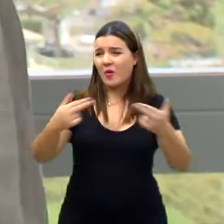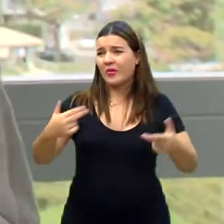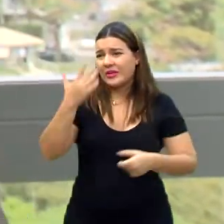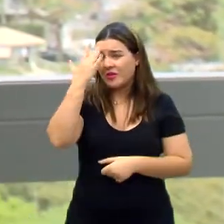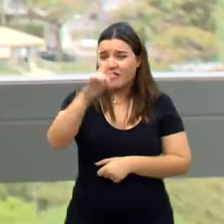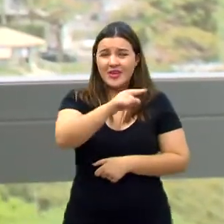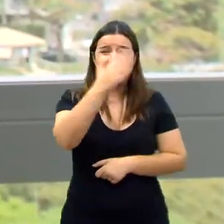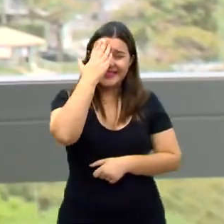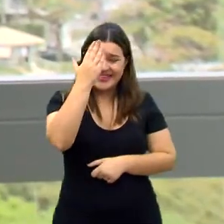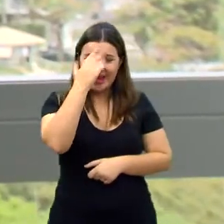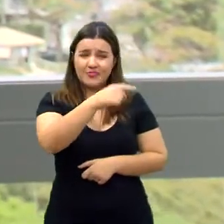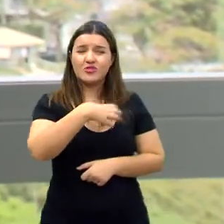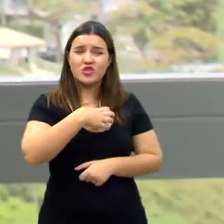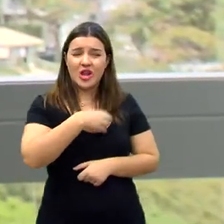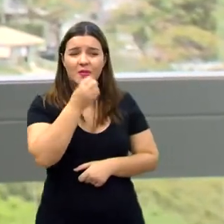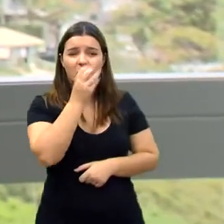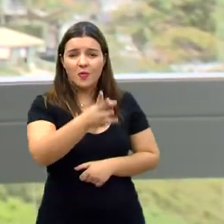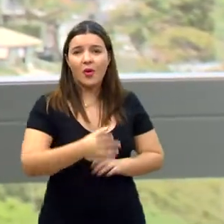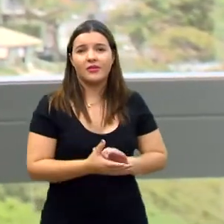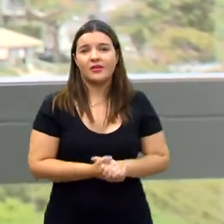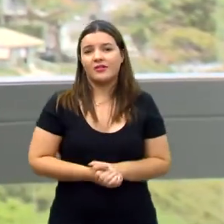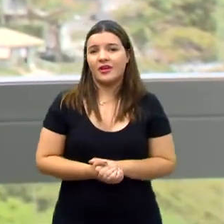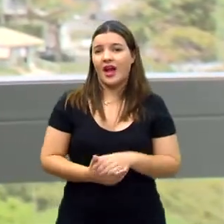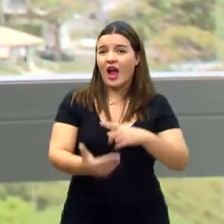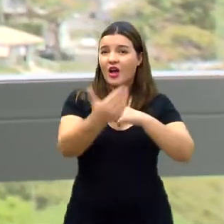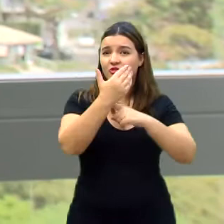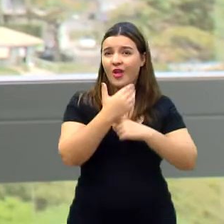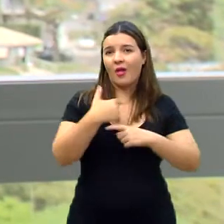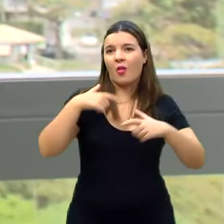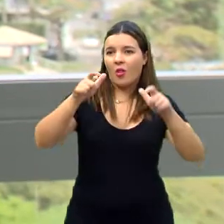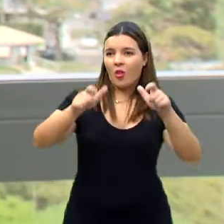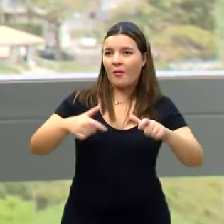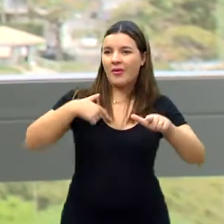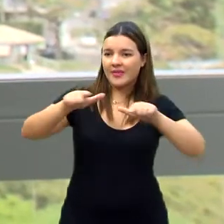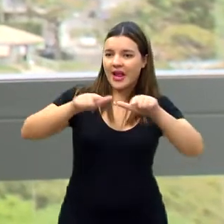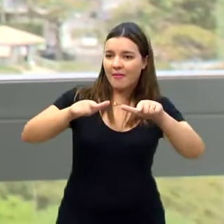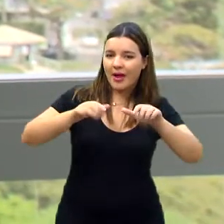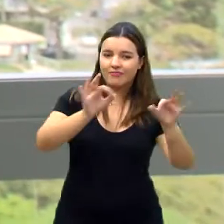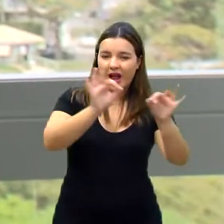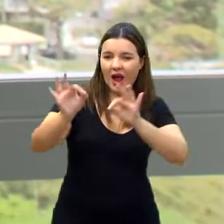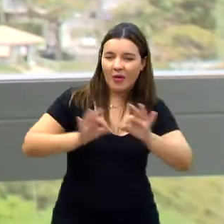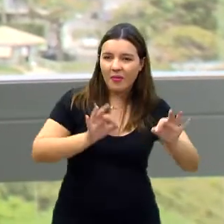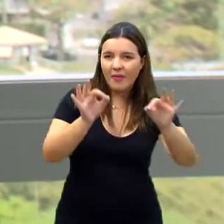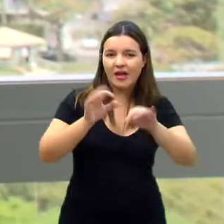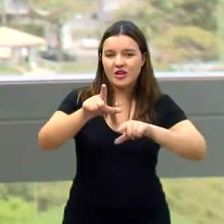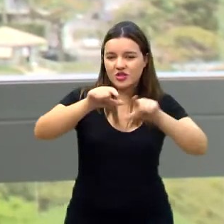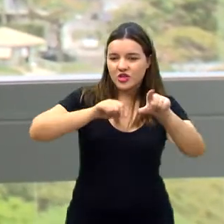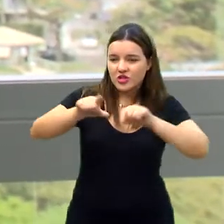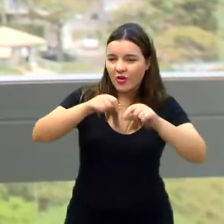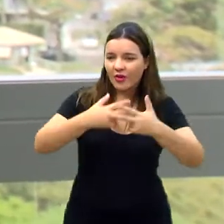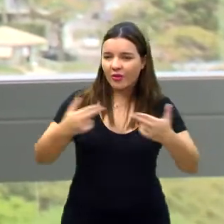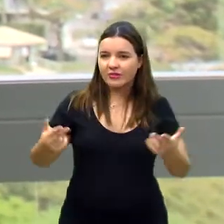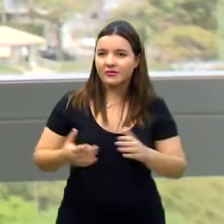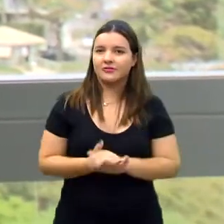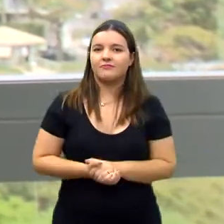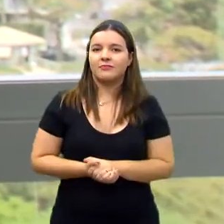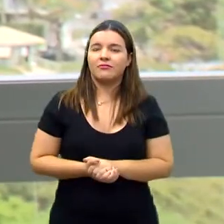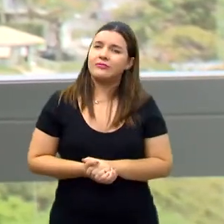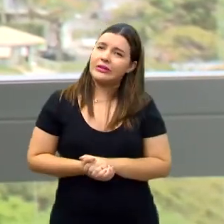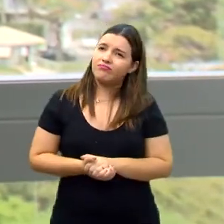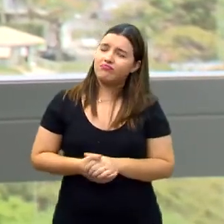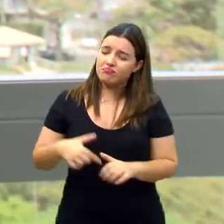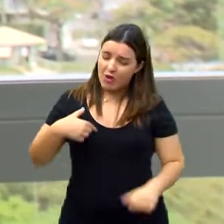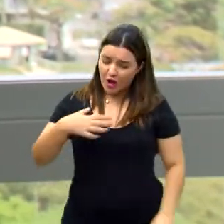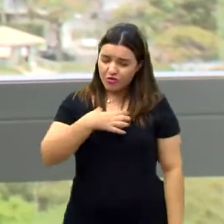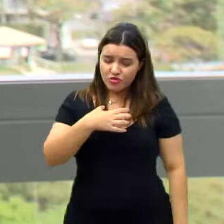você tem bom gosto Vem nos ajudar para montar espaços e aí eu fui conhecendo né que existe a